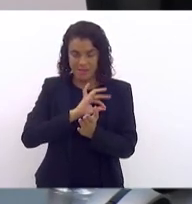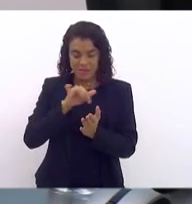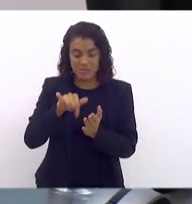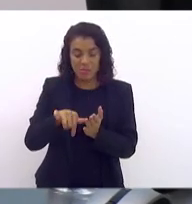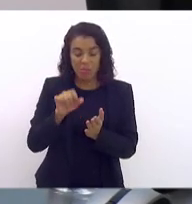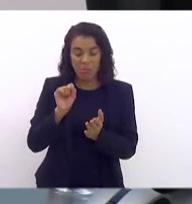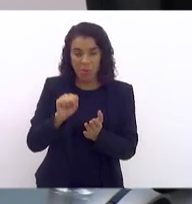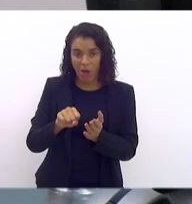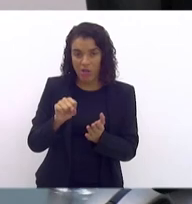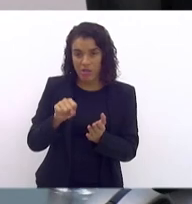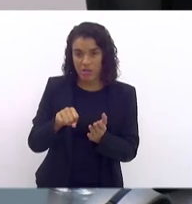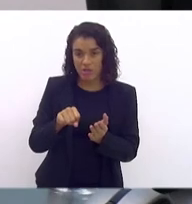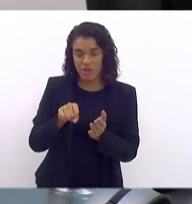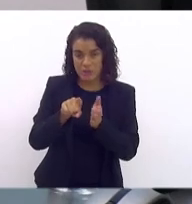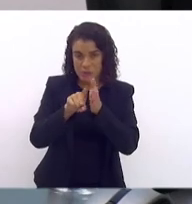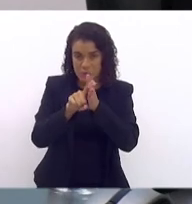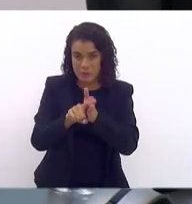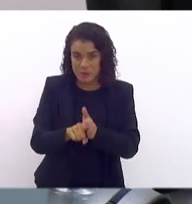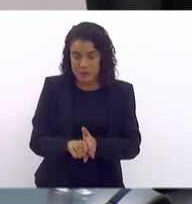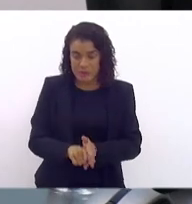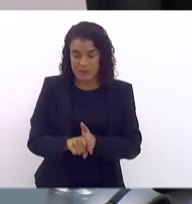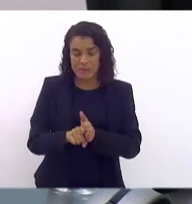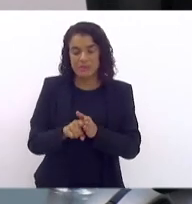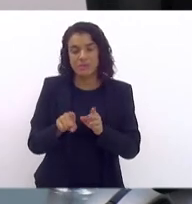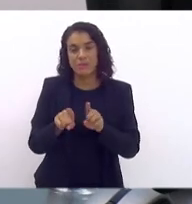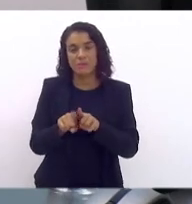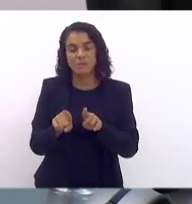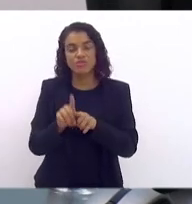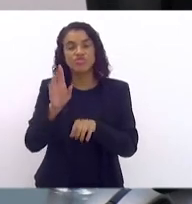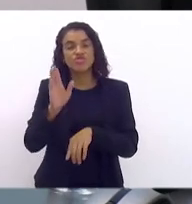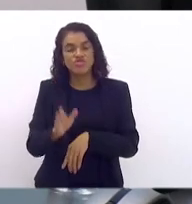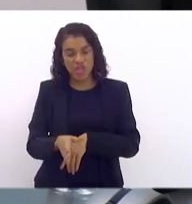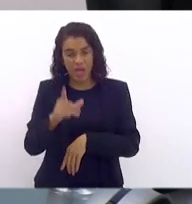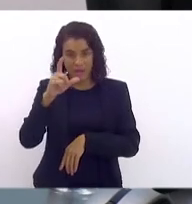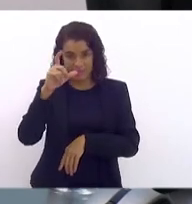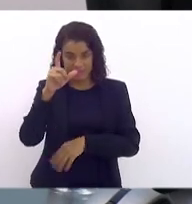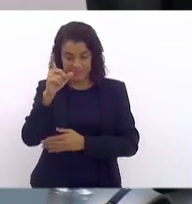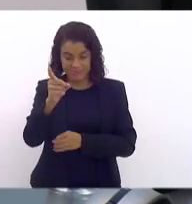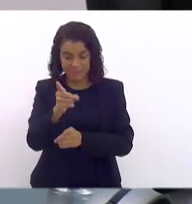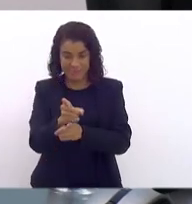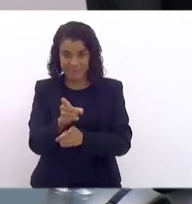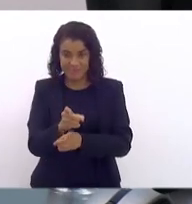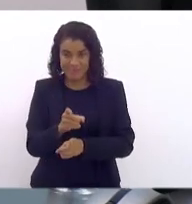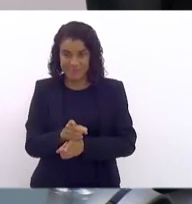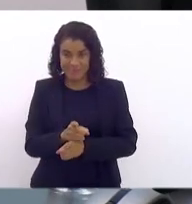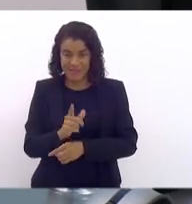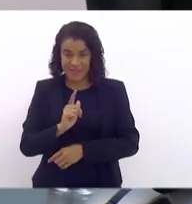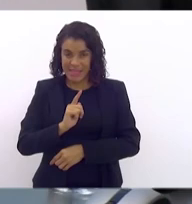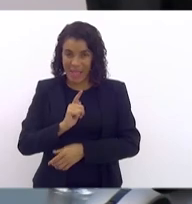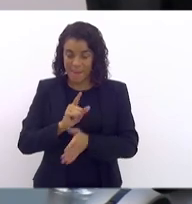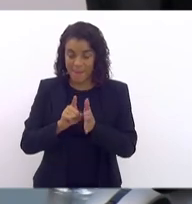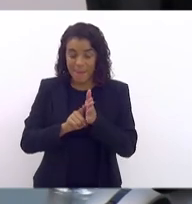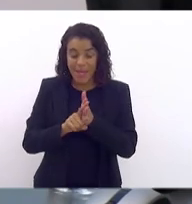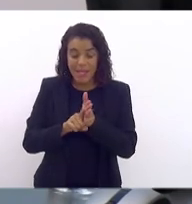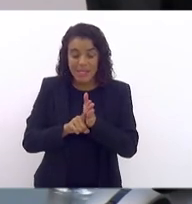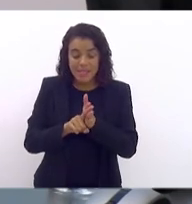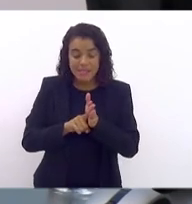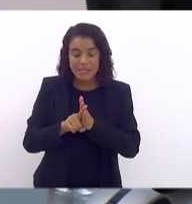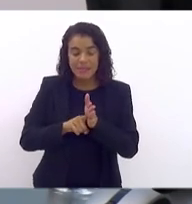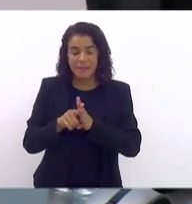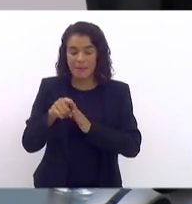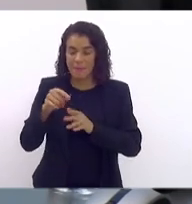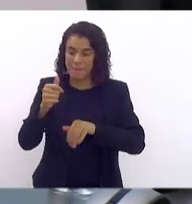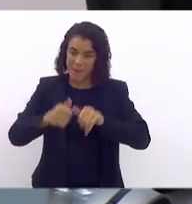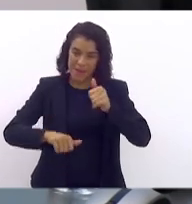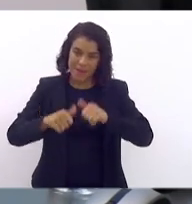sido periciada ou não E se após o reconhecimento se há eh pelo menos a perícia para avalizar